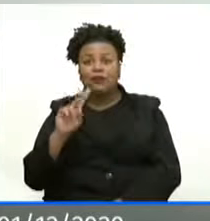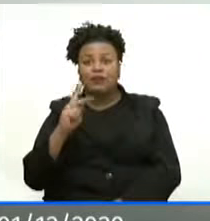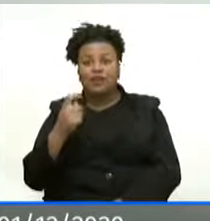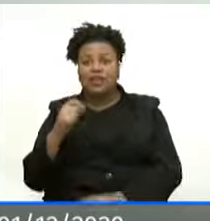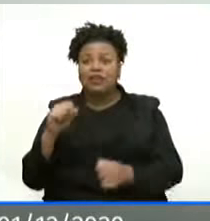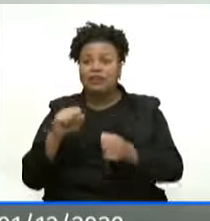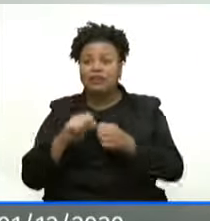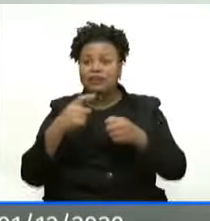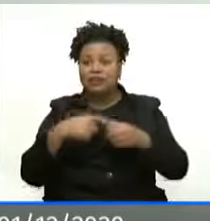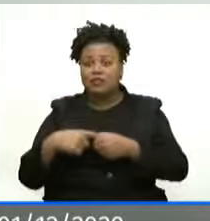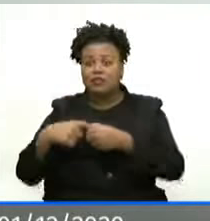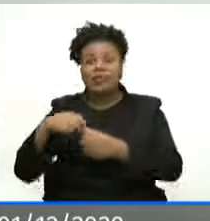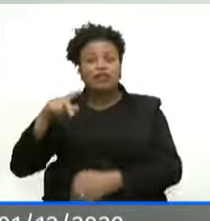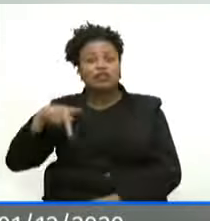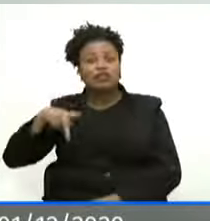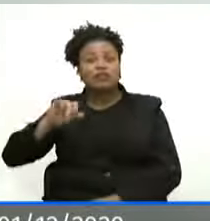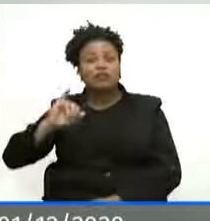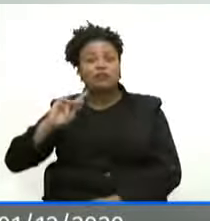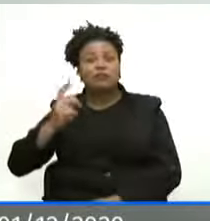de Pinheiro Machado.